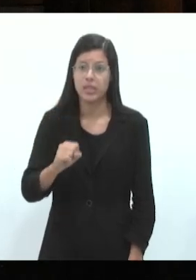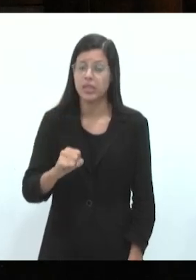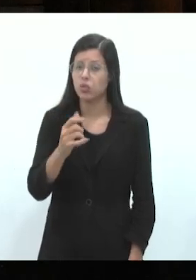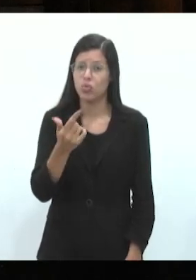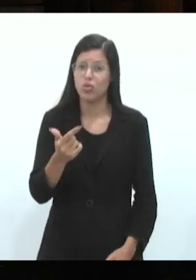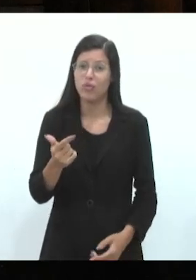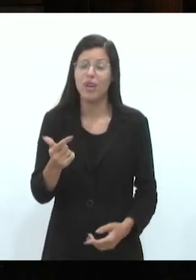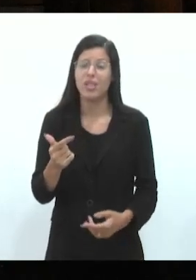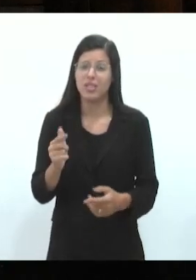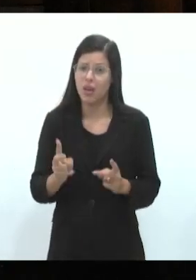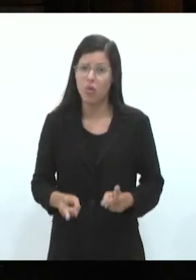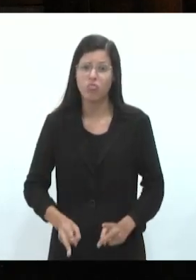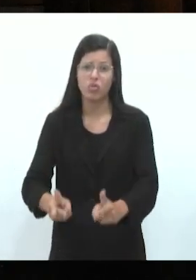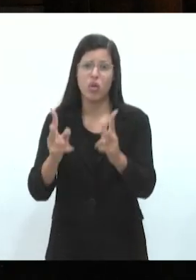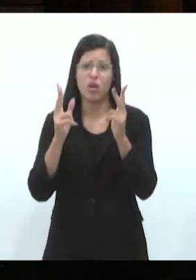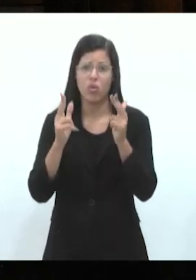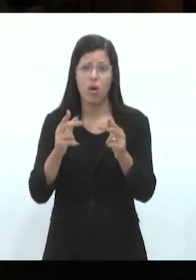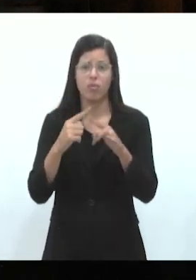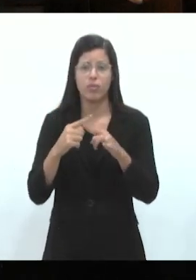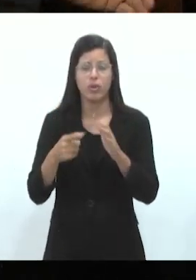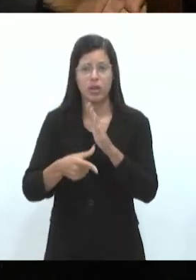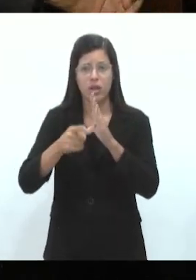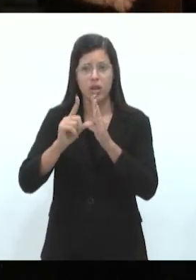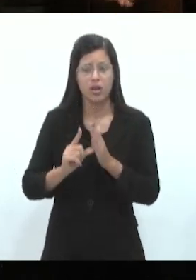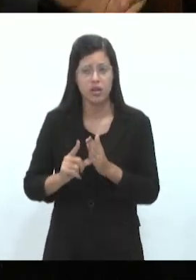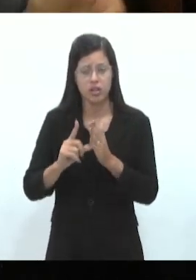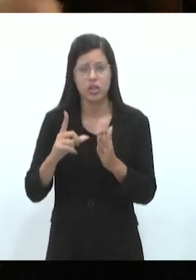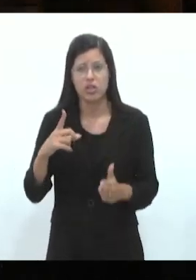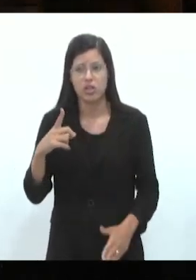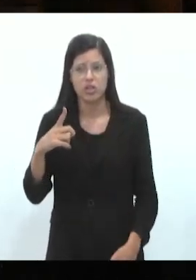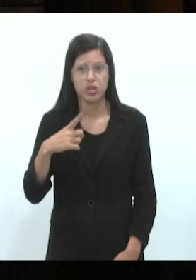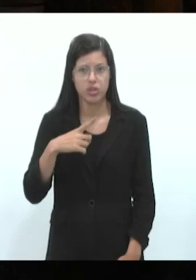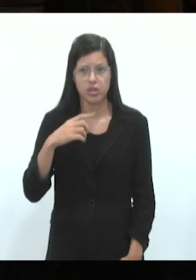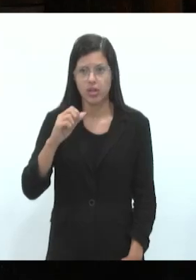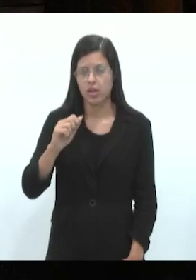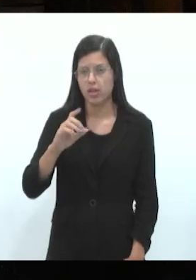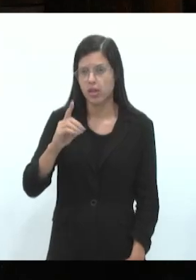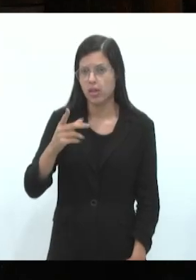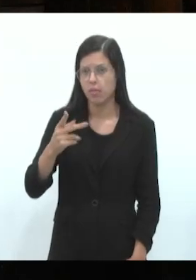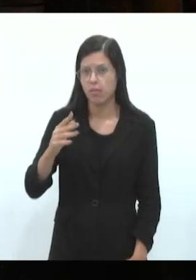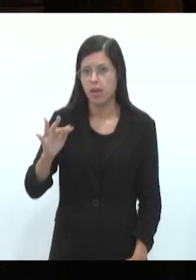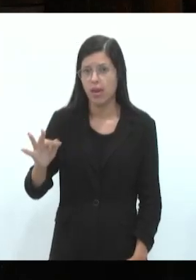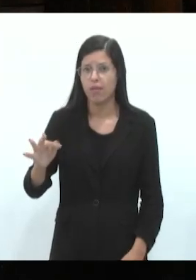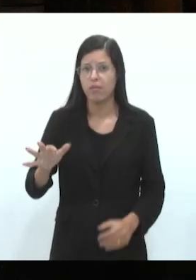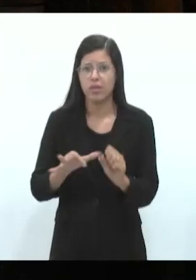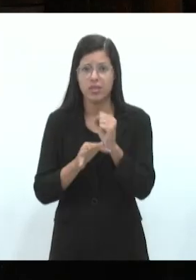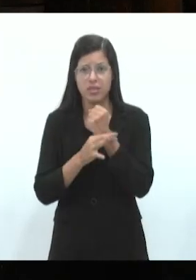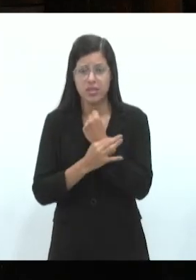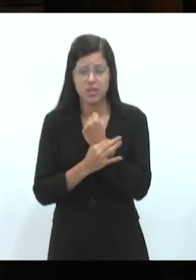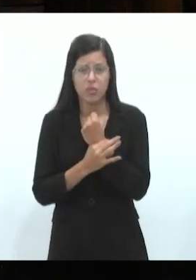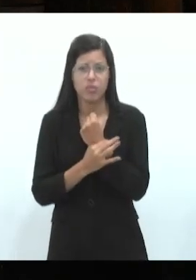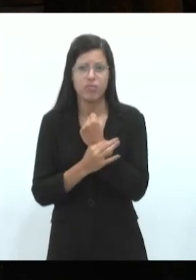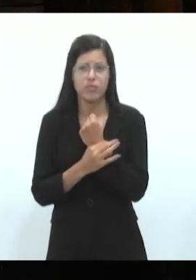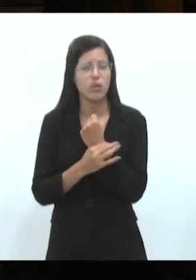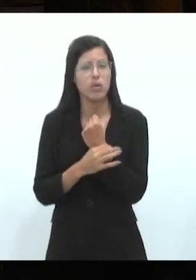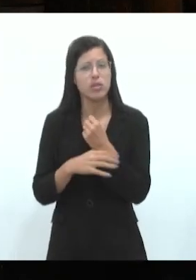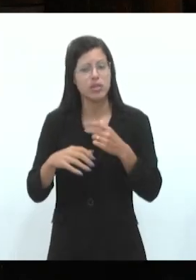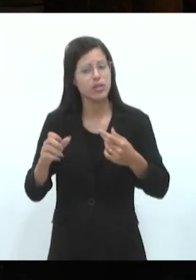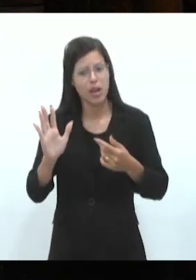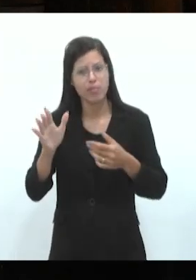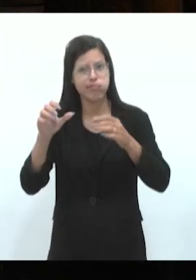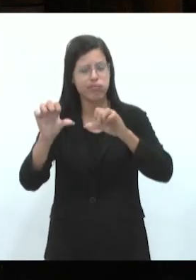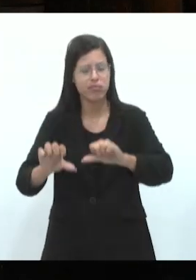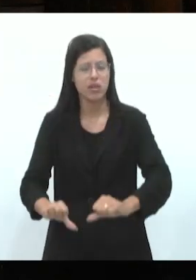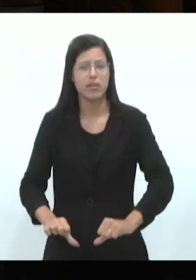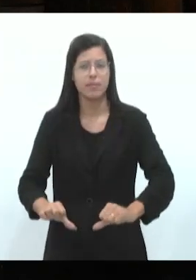nível. Porque antes de ter a DPF, a insegurança já era um crescente nesse Estado. Então é